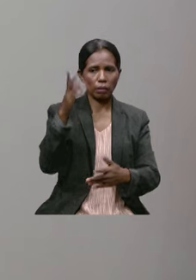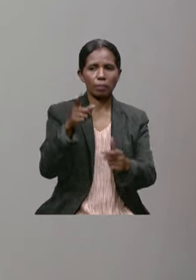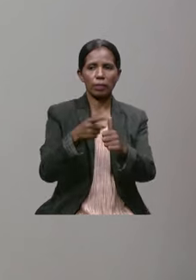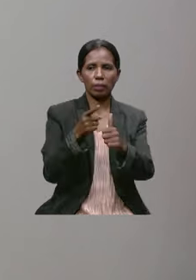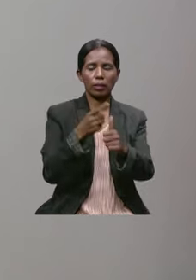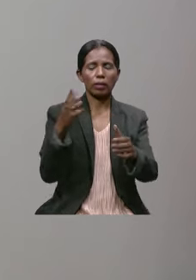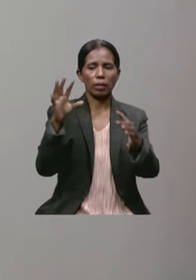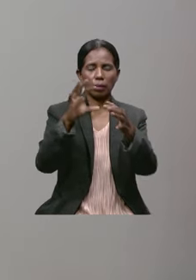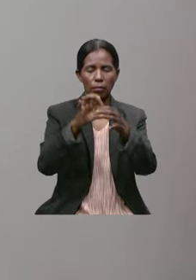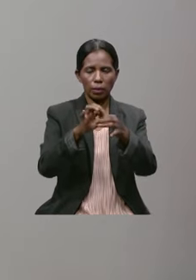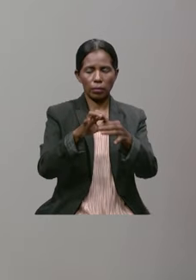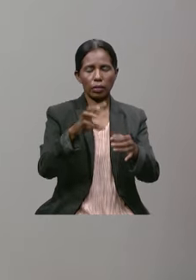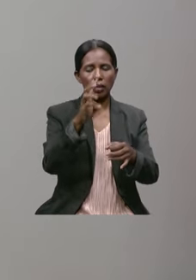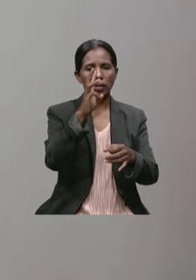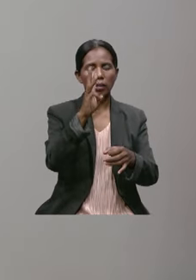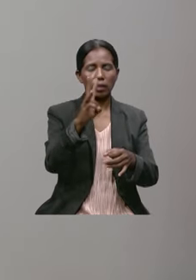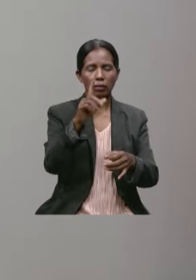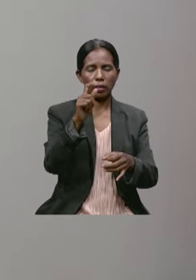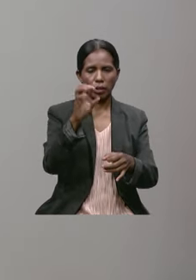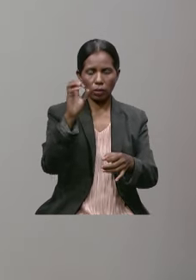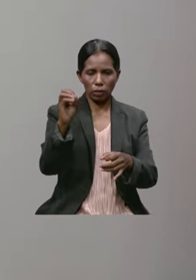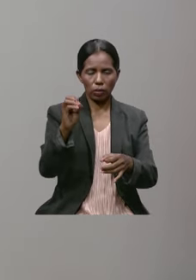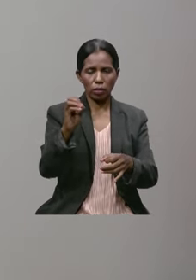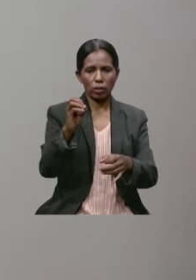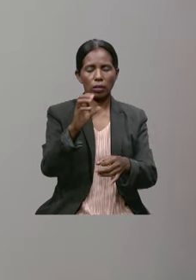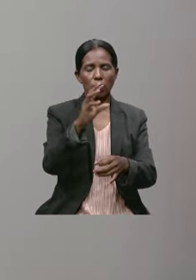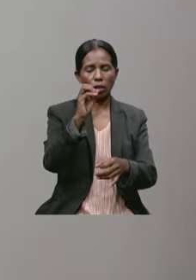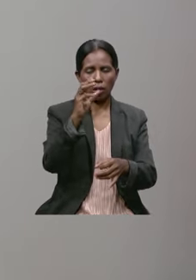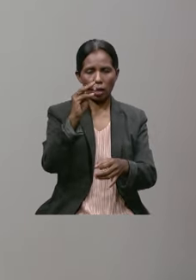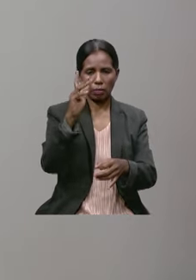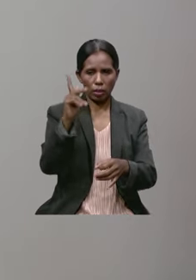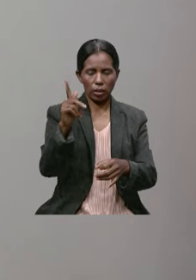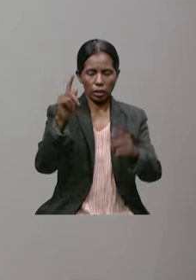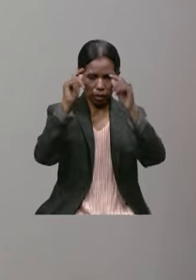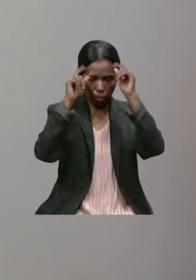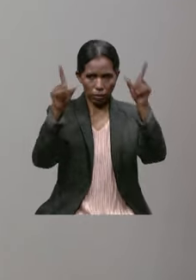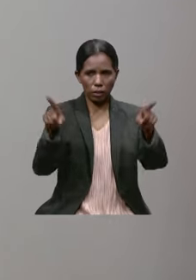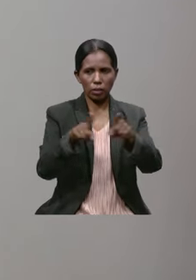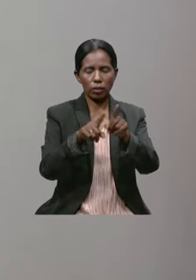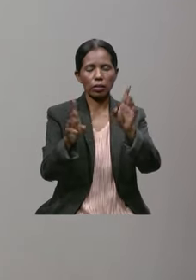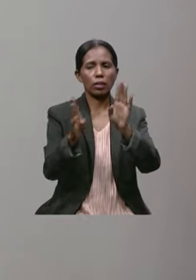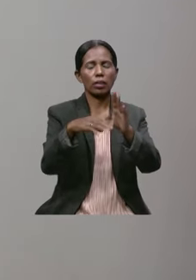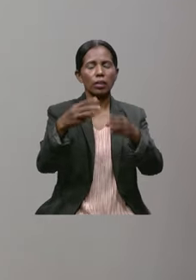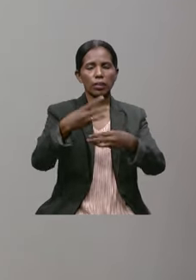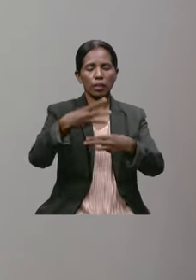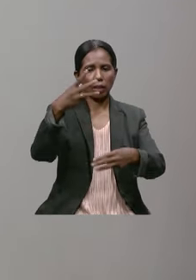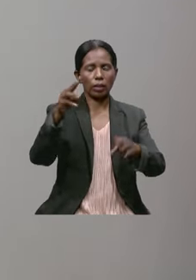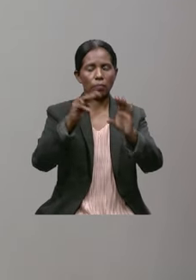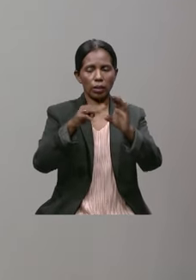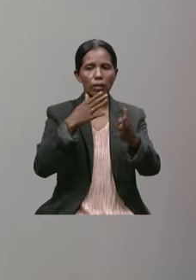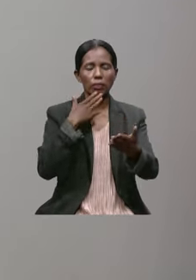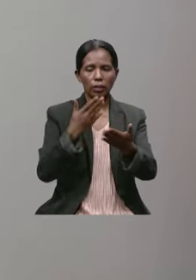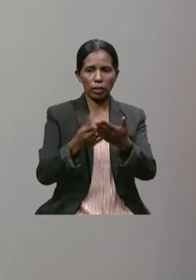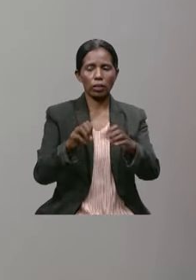sa member of WTO comercio internacional ne katak ora sa dapne timor ma ne sa janela o mercado di aktives on satu bele